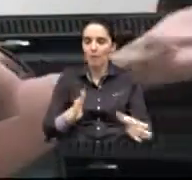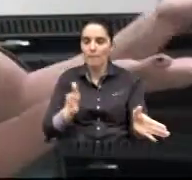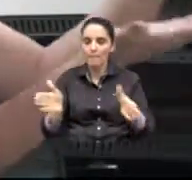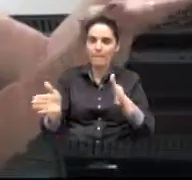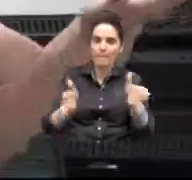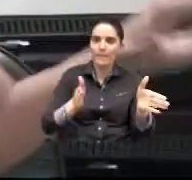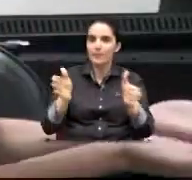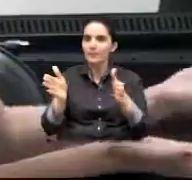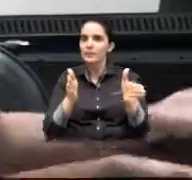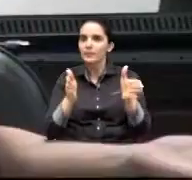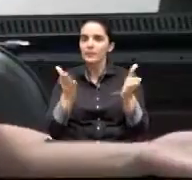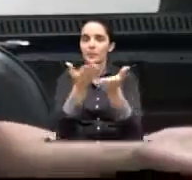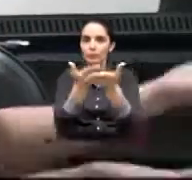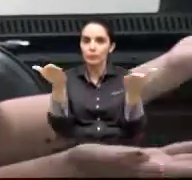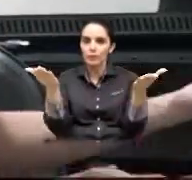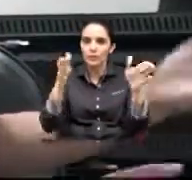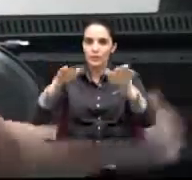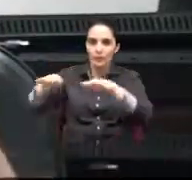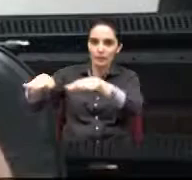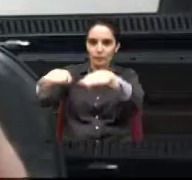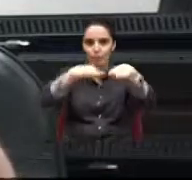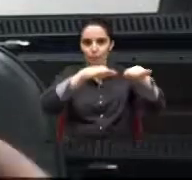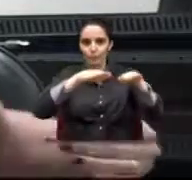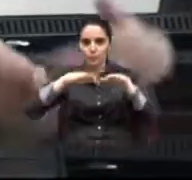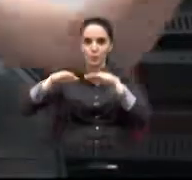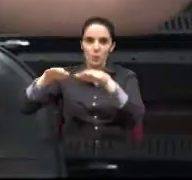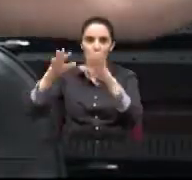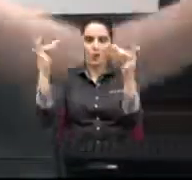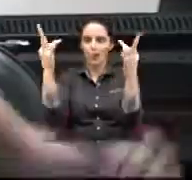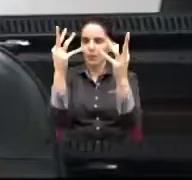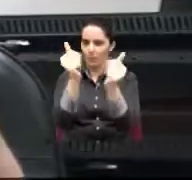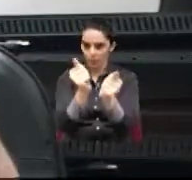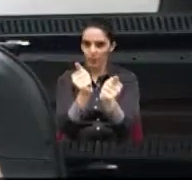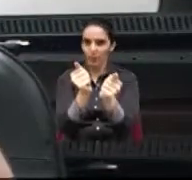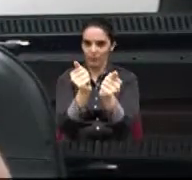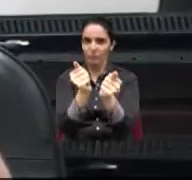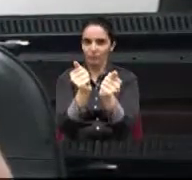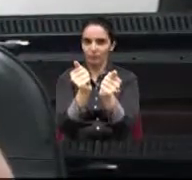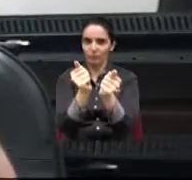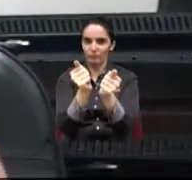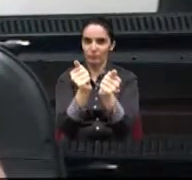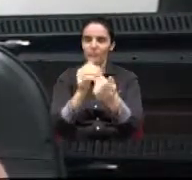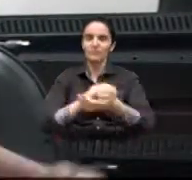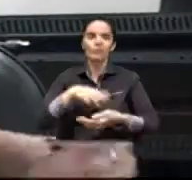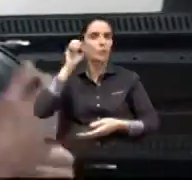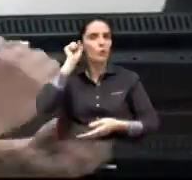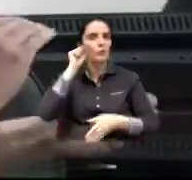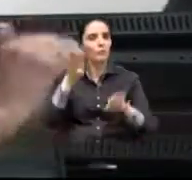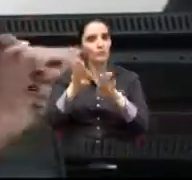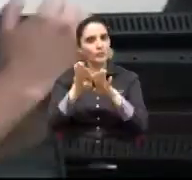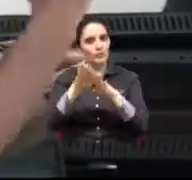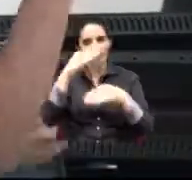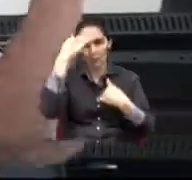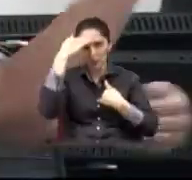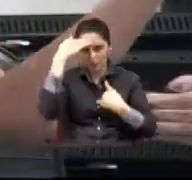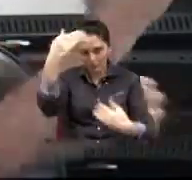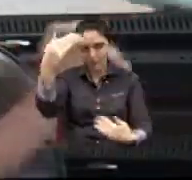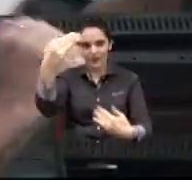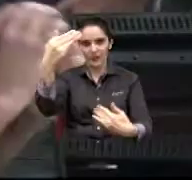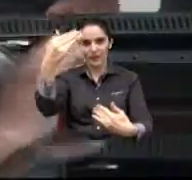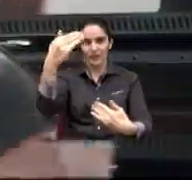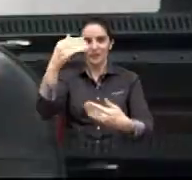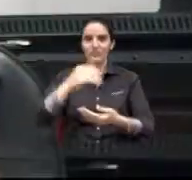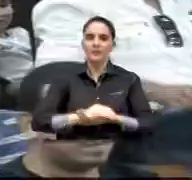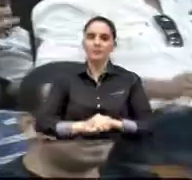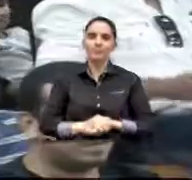para que vocês se equiparem a todos nós. E nós tentamos nos equiparar a vocês. Muito obrigada